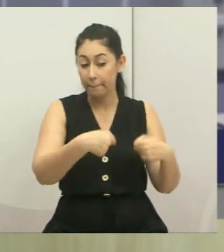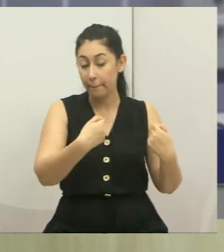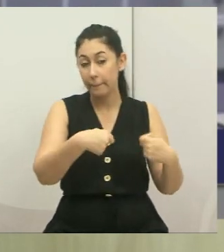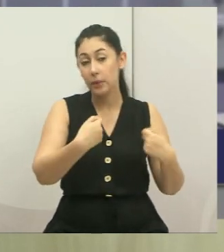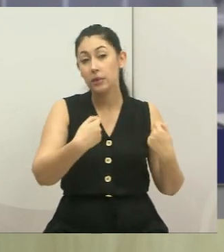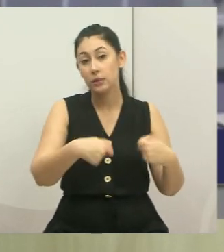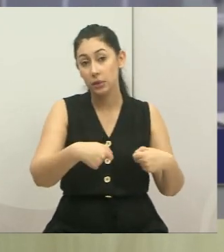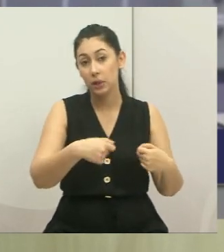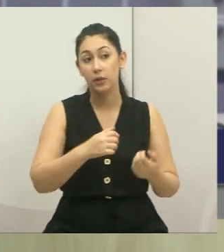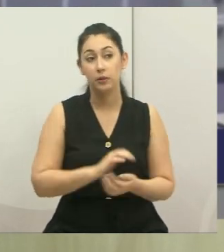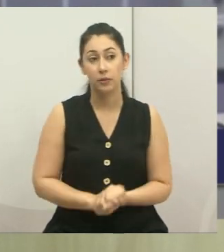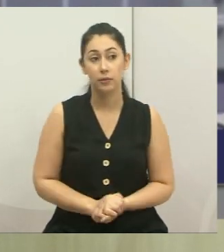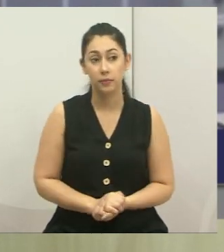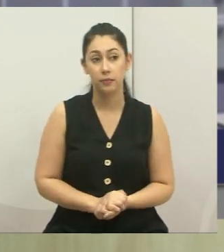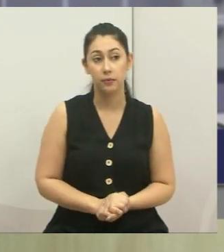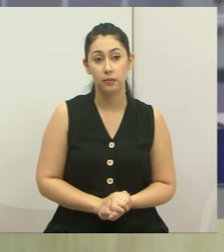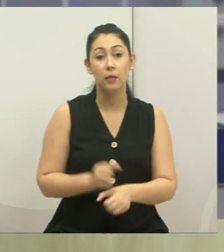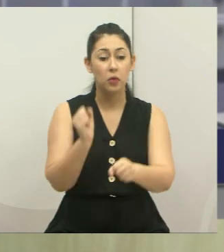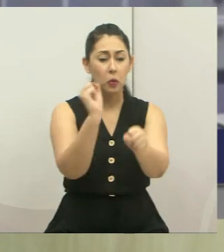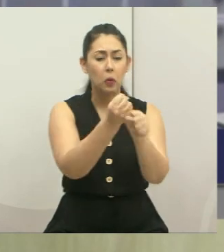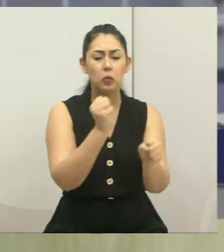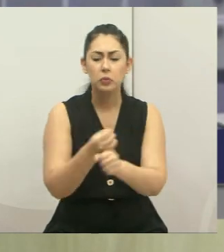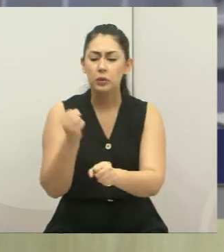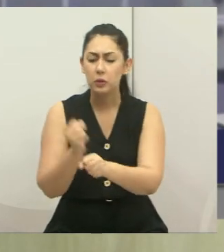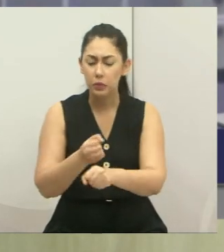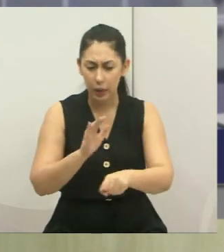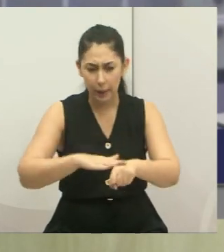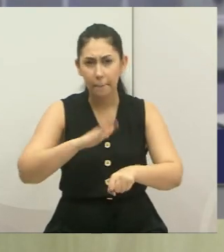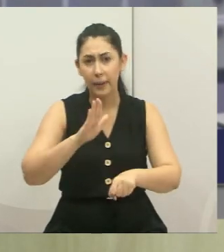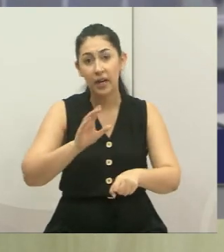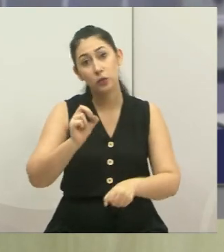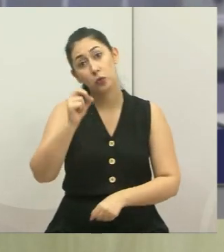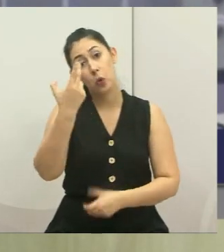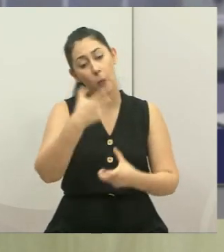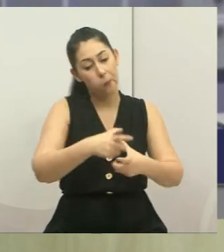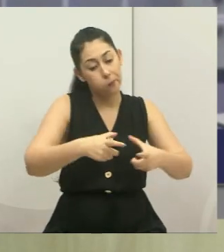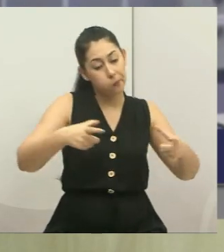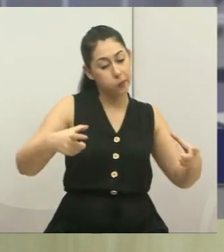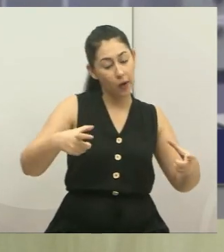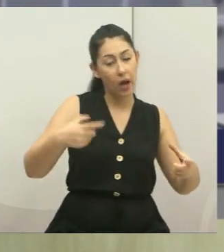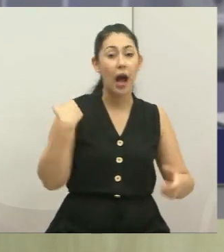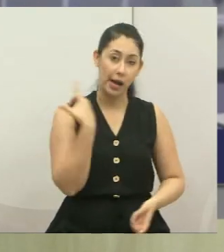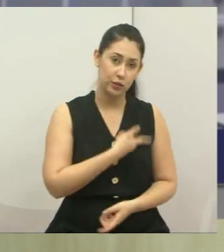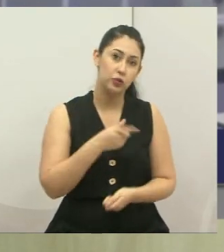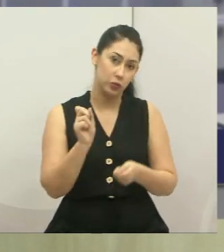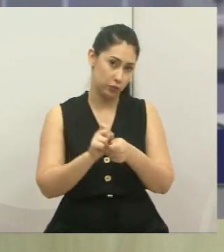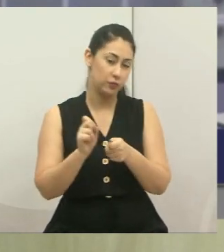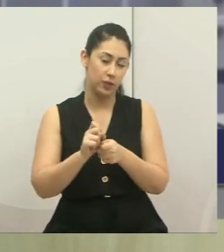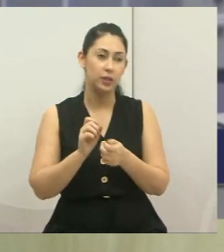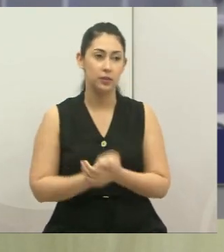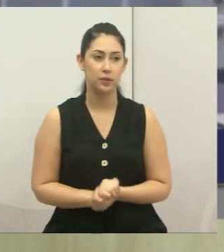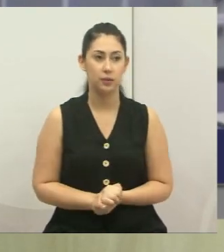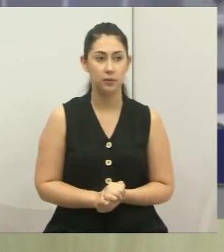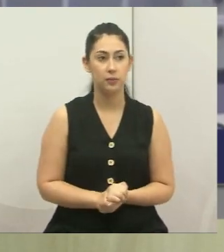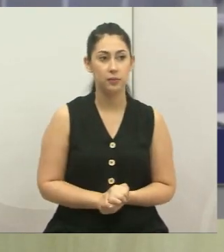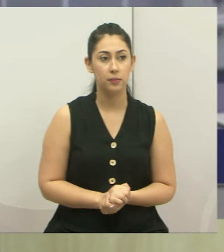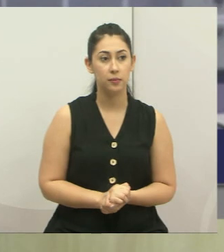apresentam, essas construções ou ampliações de reservatórios são efetivadas,